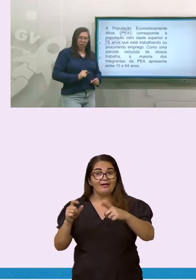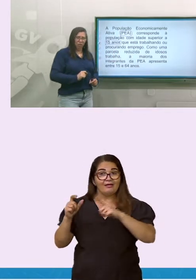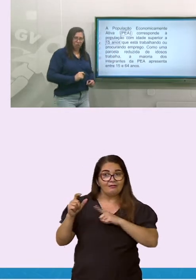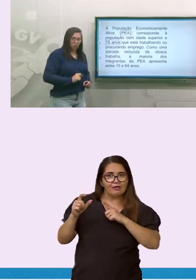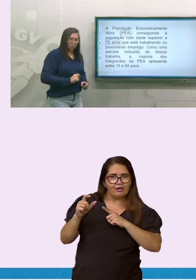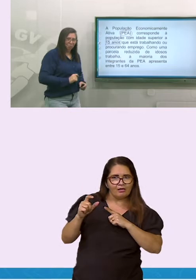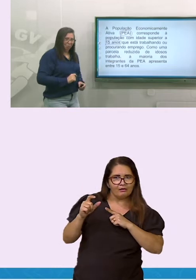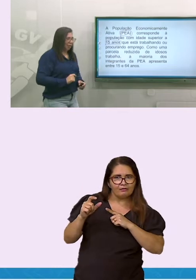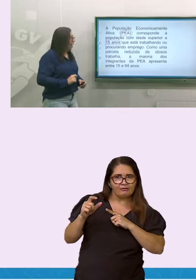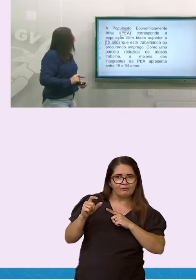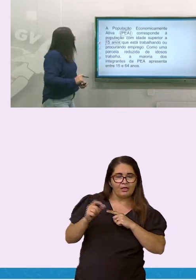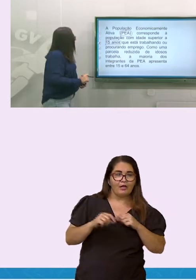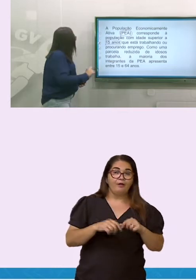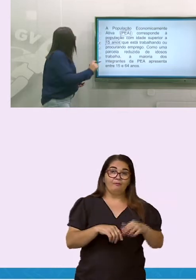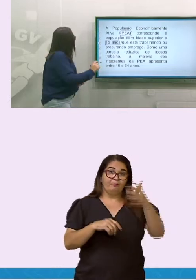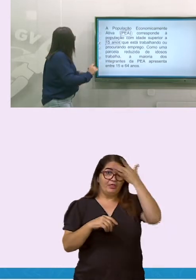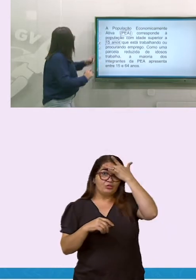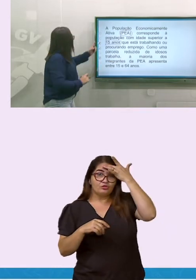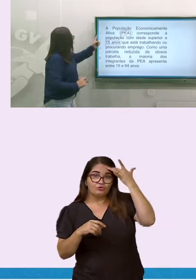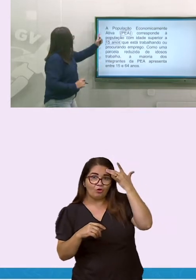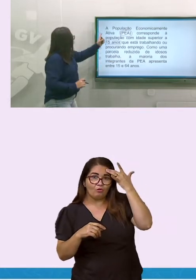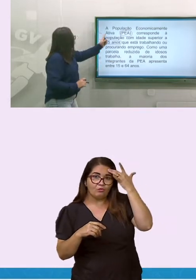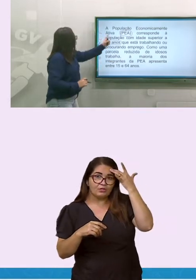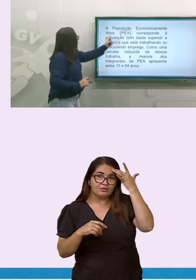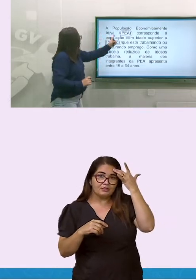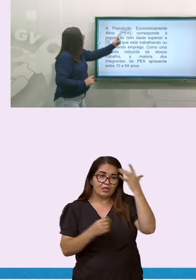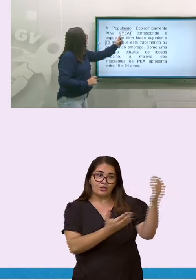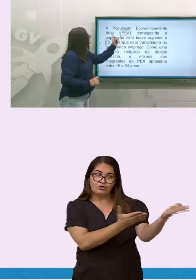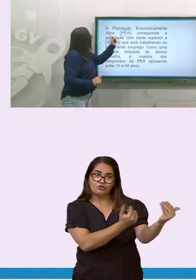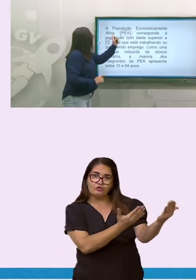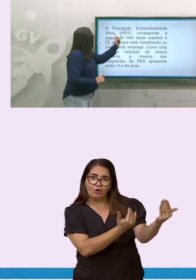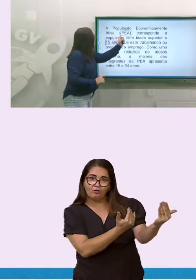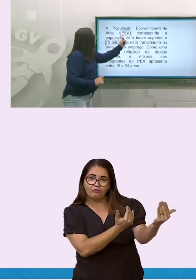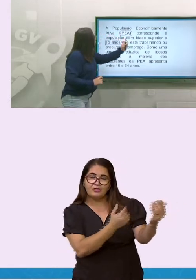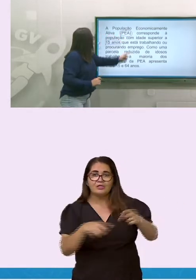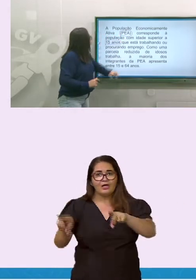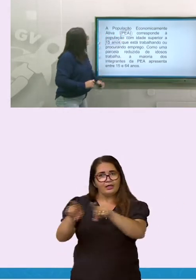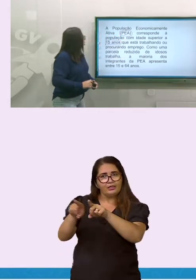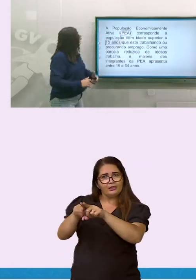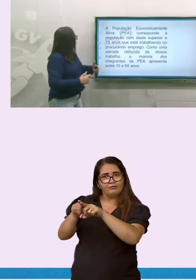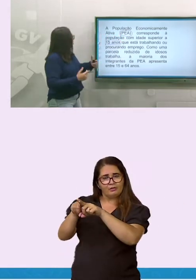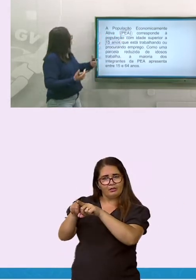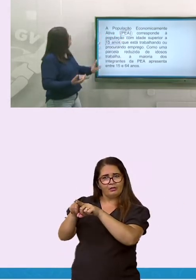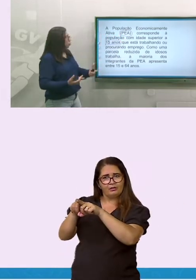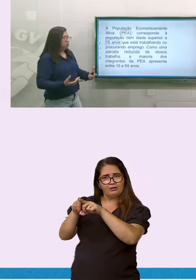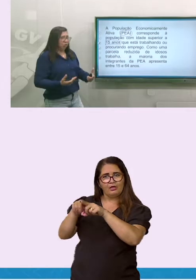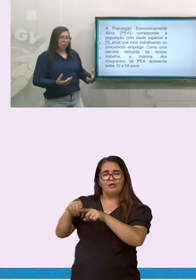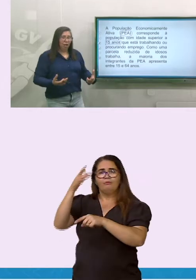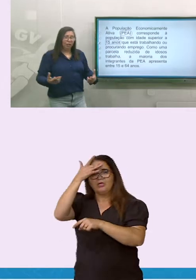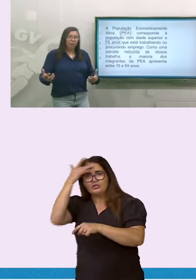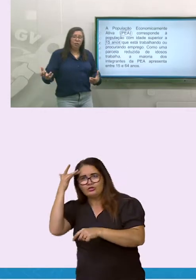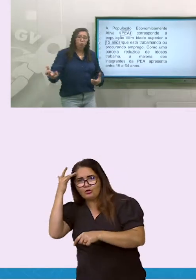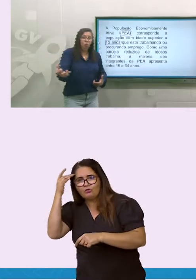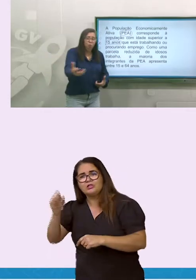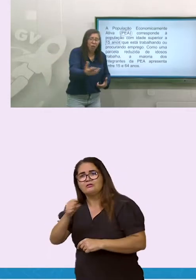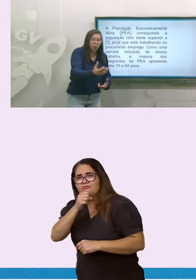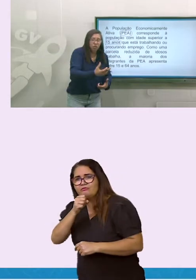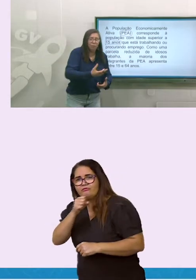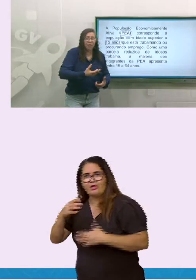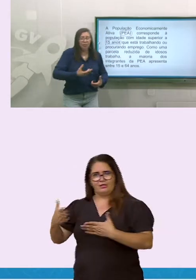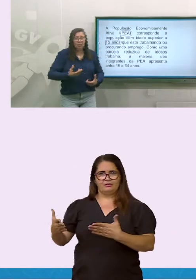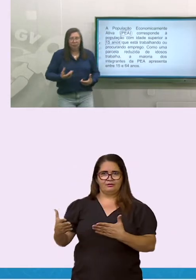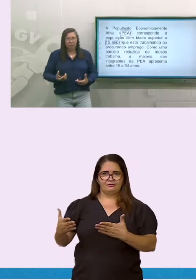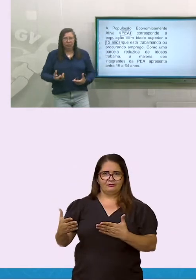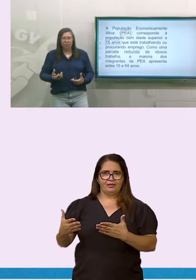muito grande, tá? Então nós aprendemos que população economicamente ativa corresponde àquele número